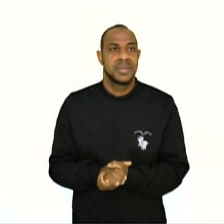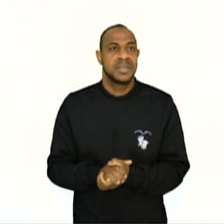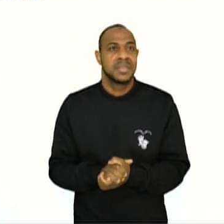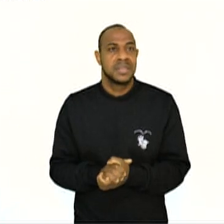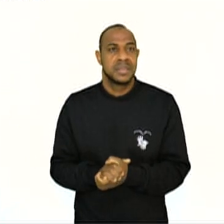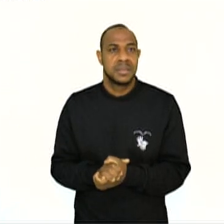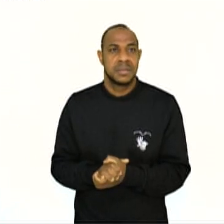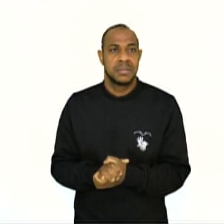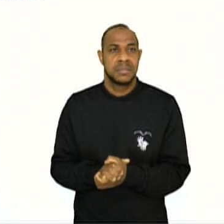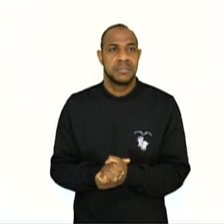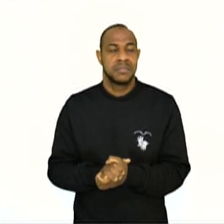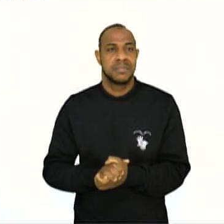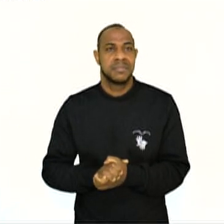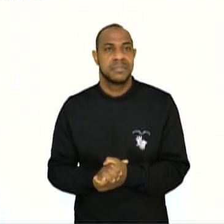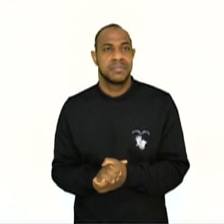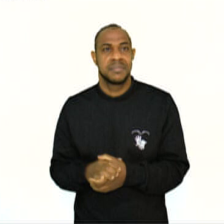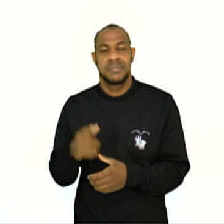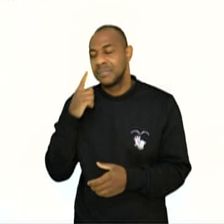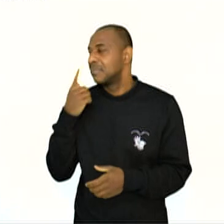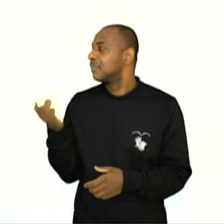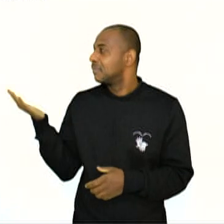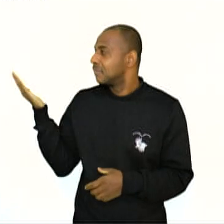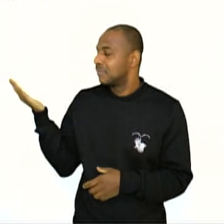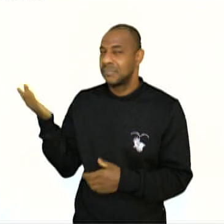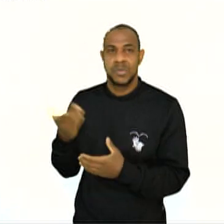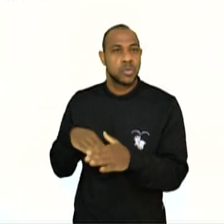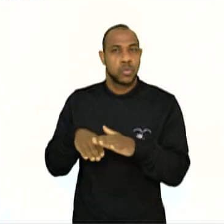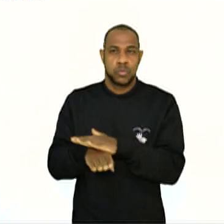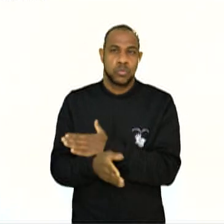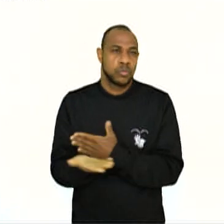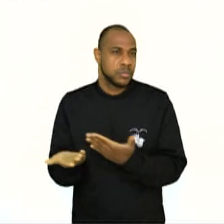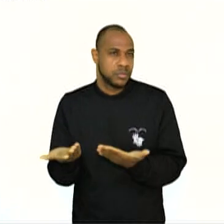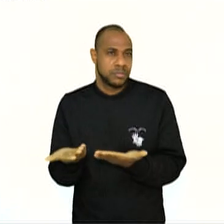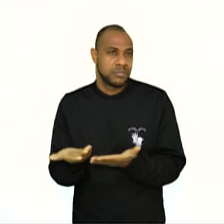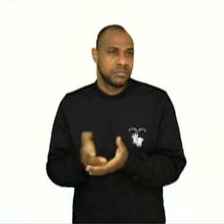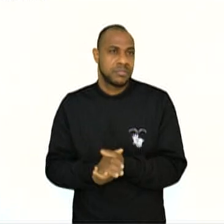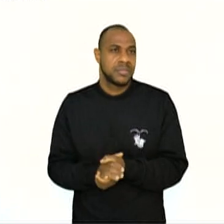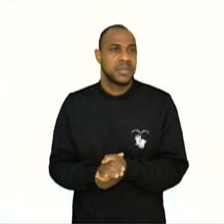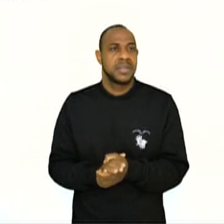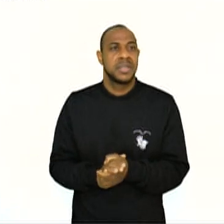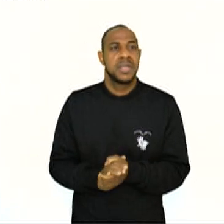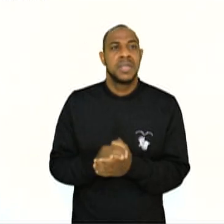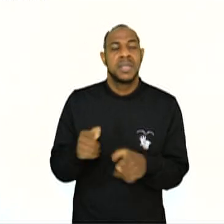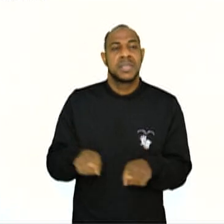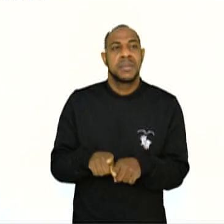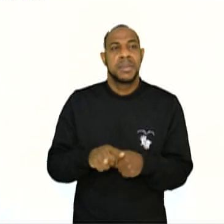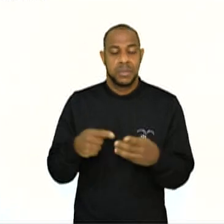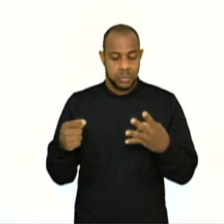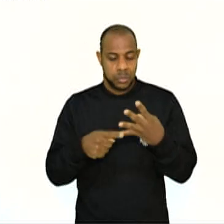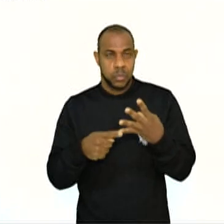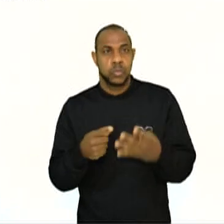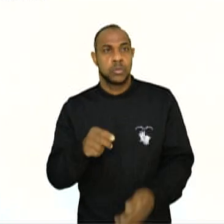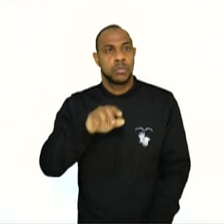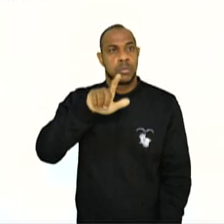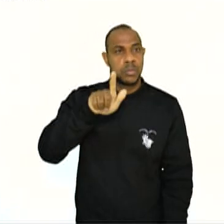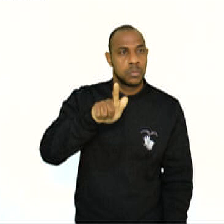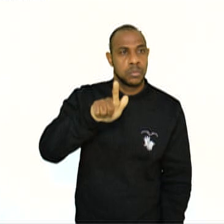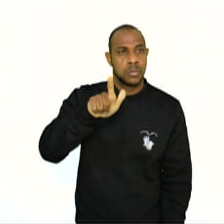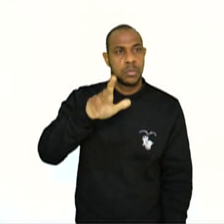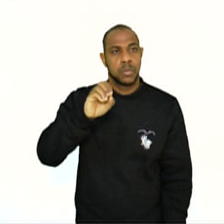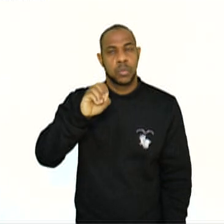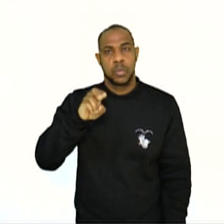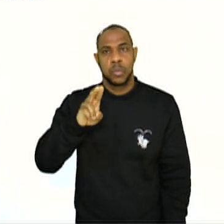intervencionismo aí moralizante, né? Voltado mais para os costumes, também é um intervencionismo. Lembra, ele proibiu, por exemplo, o desfile de